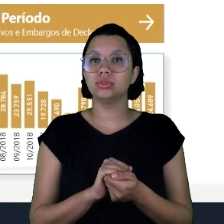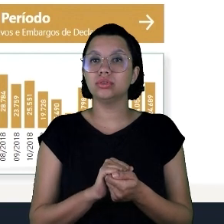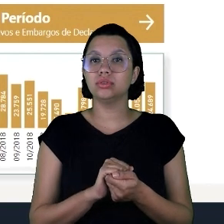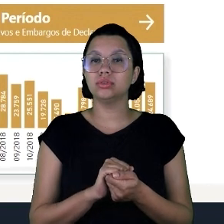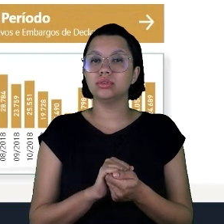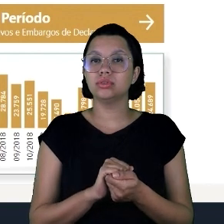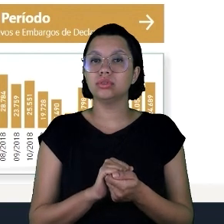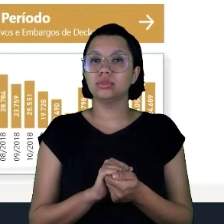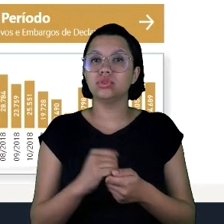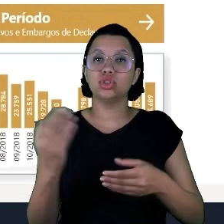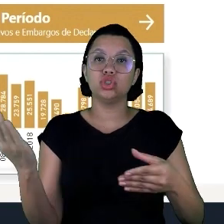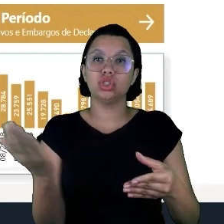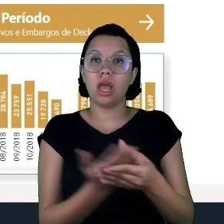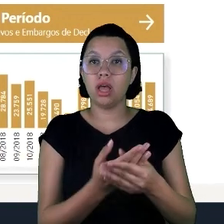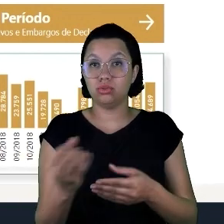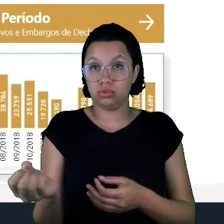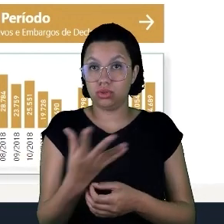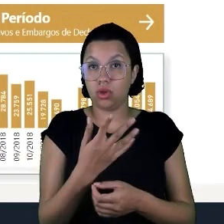de